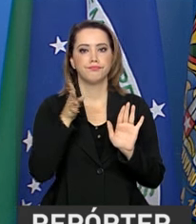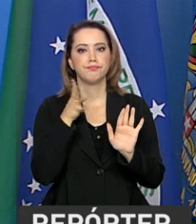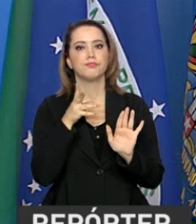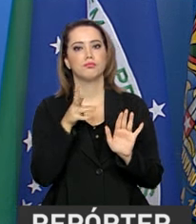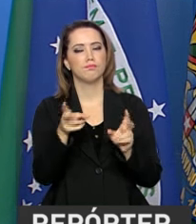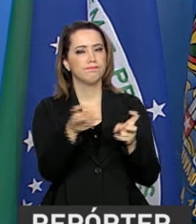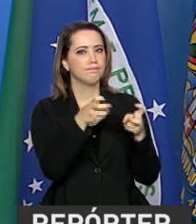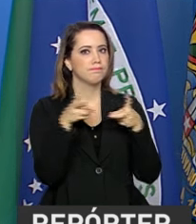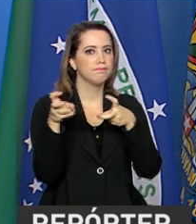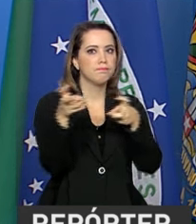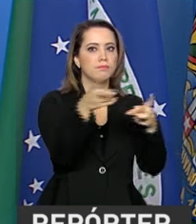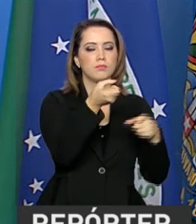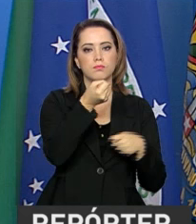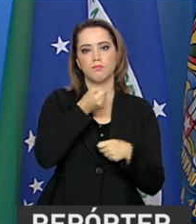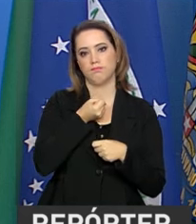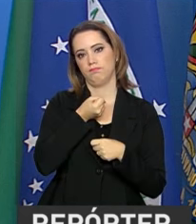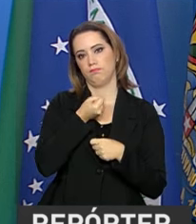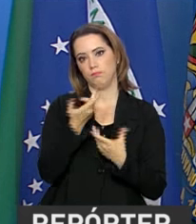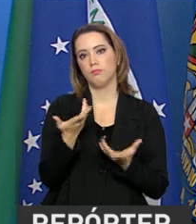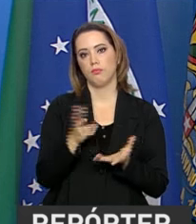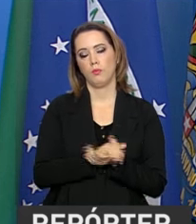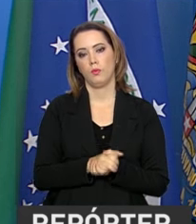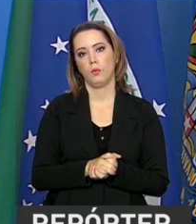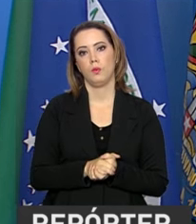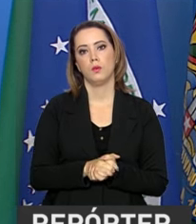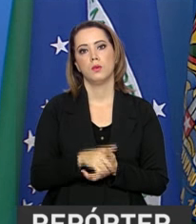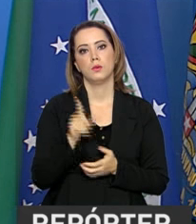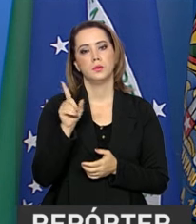no noticiário de hoje, é